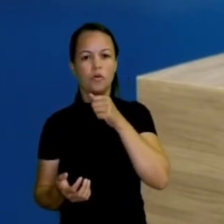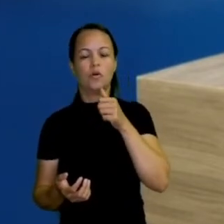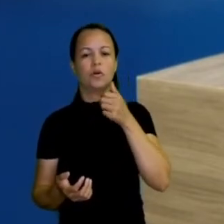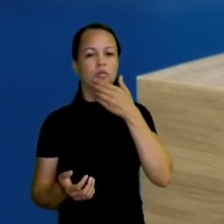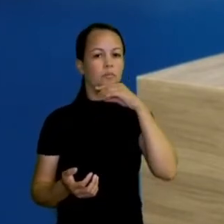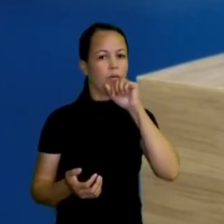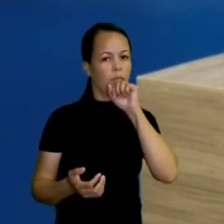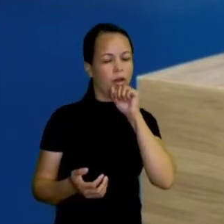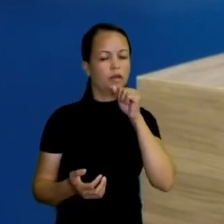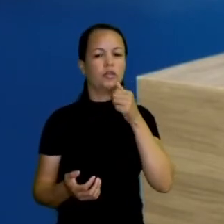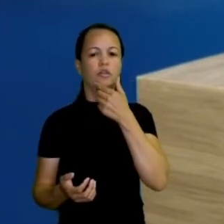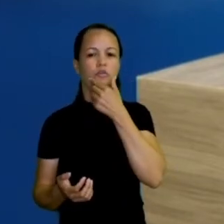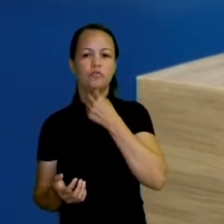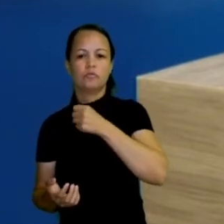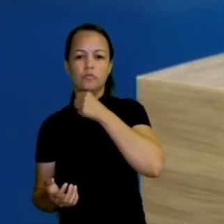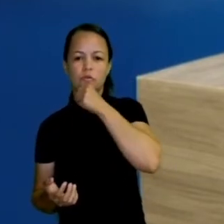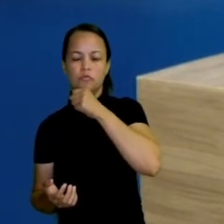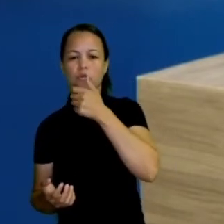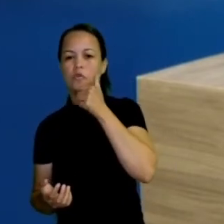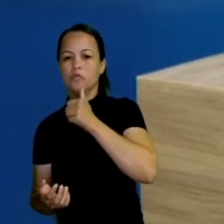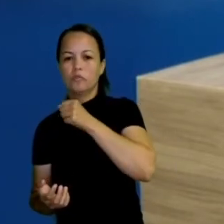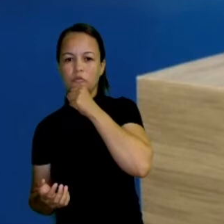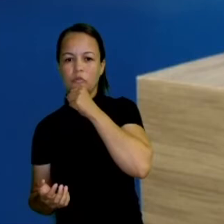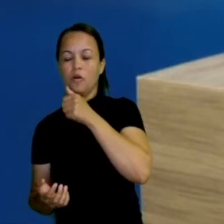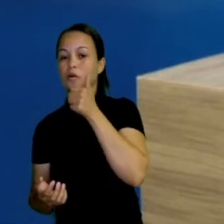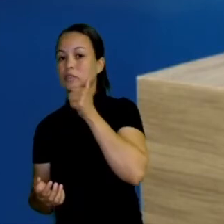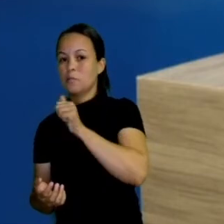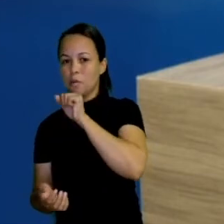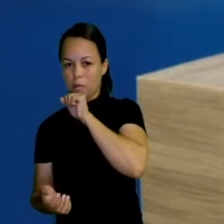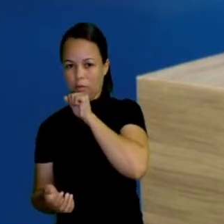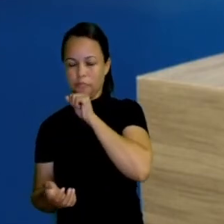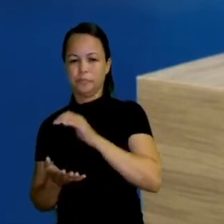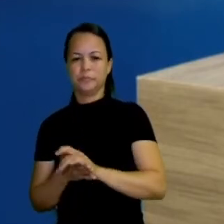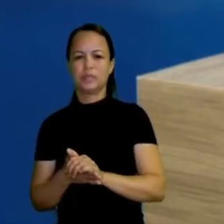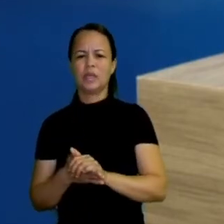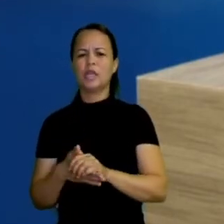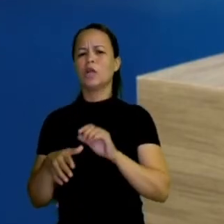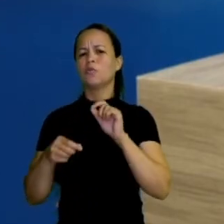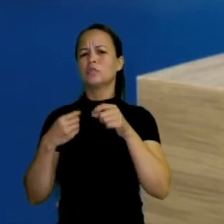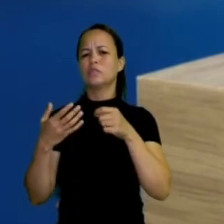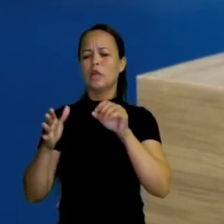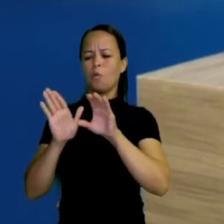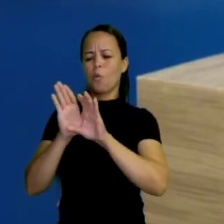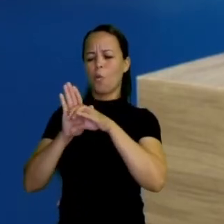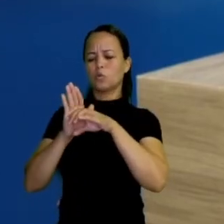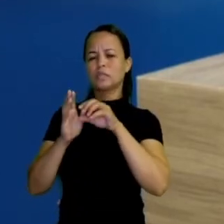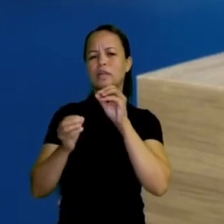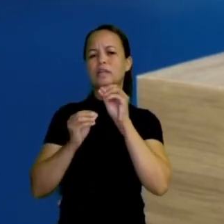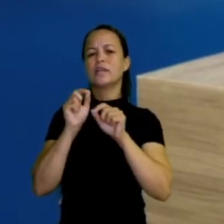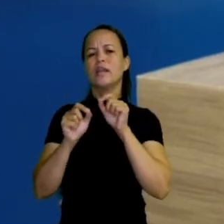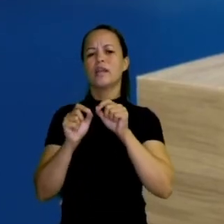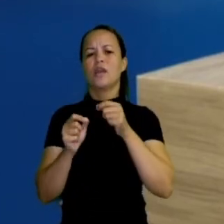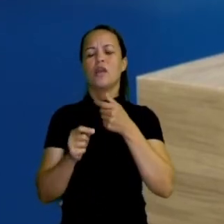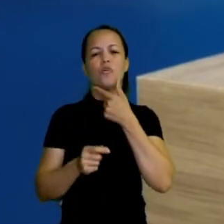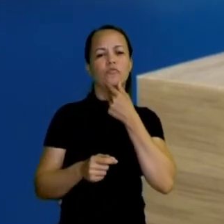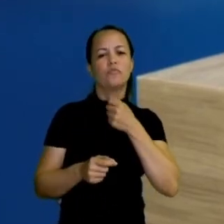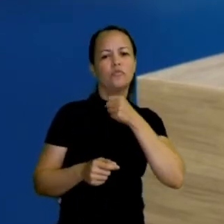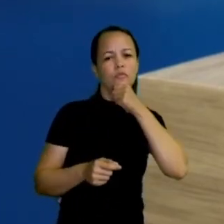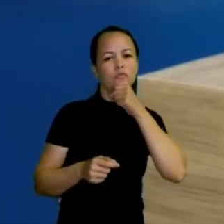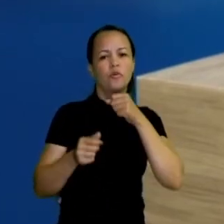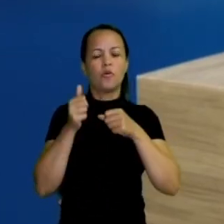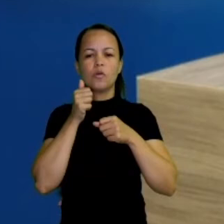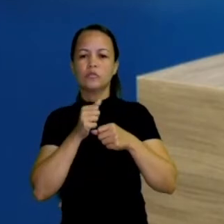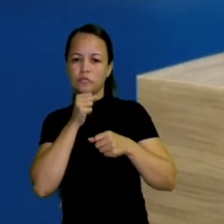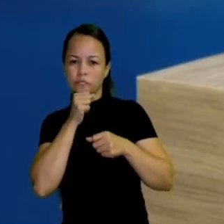de mamãe. E em seguida vocês vão ter esse conceito de quem eram seus bisavós. Então vocês vão construir